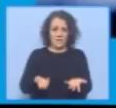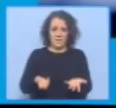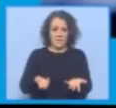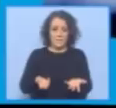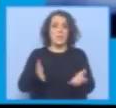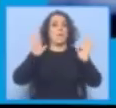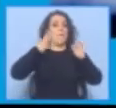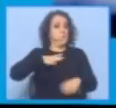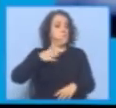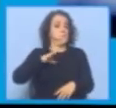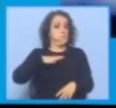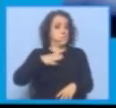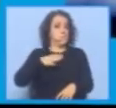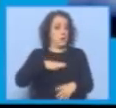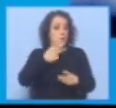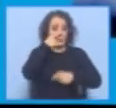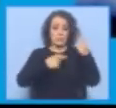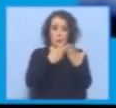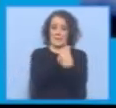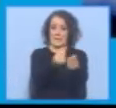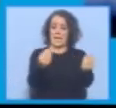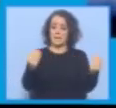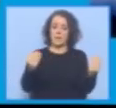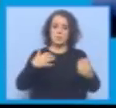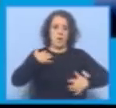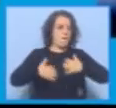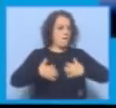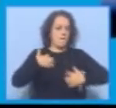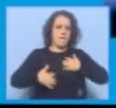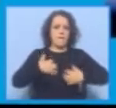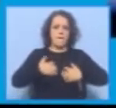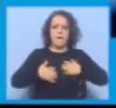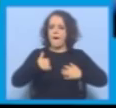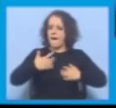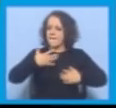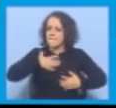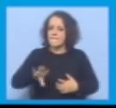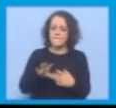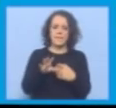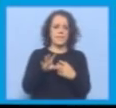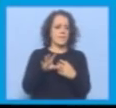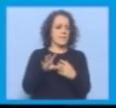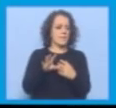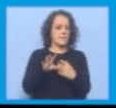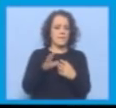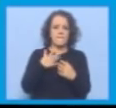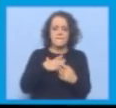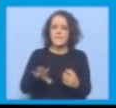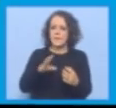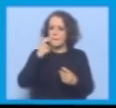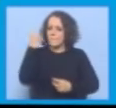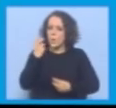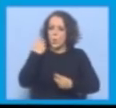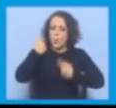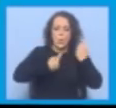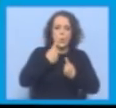graças a Deus, há muitas pessoas que estão inquietas, que procuram e que, frente a sinais, são